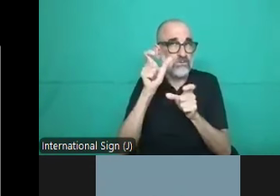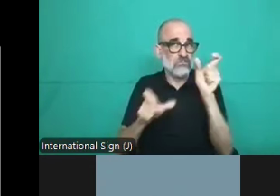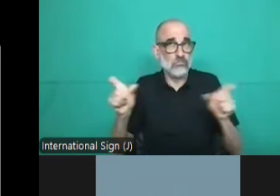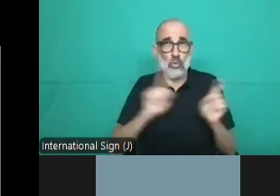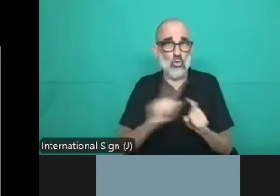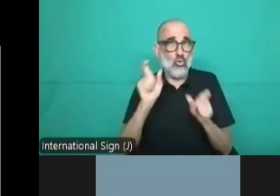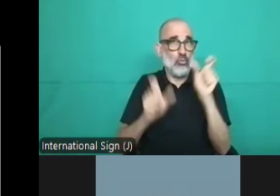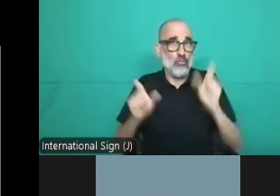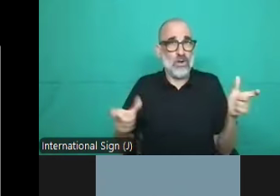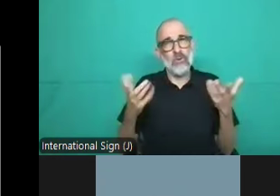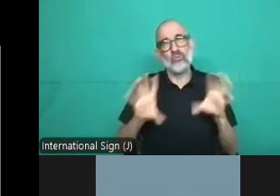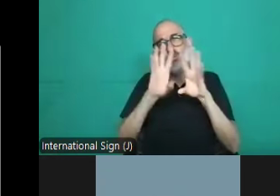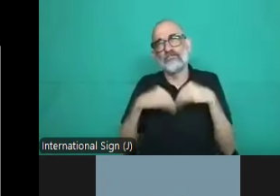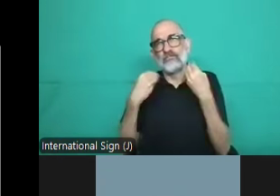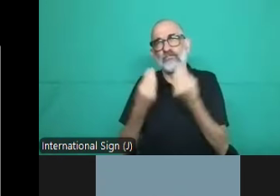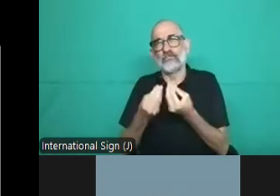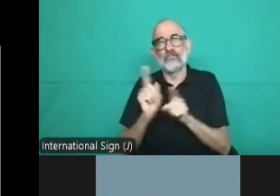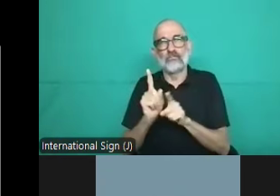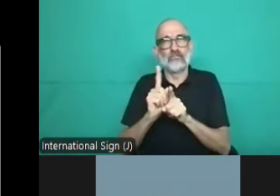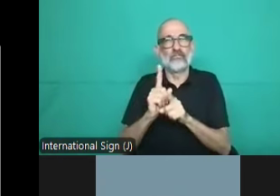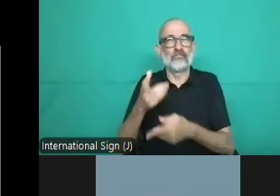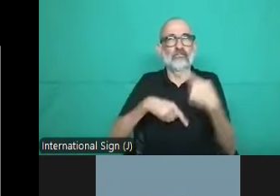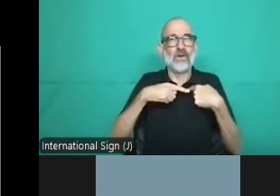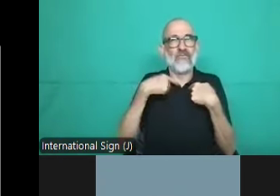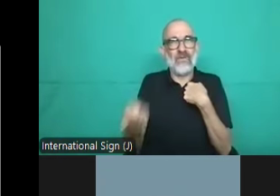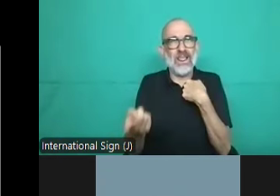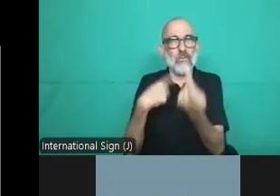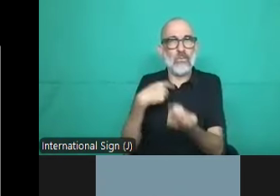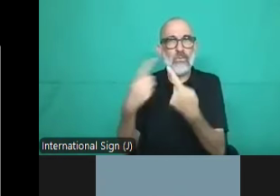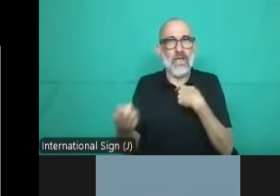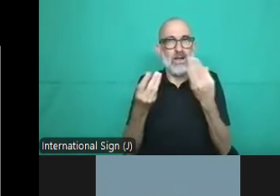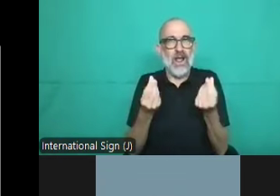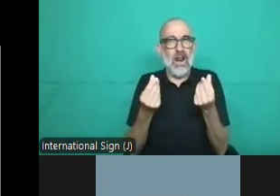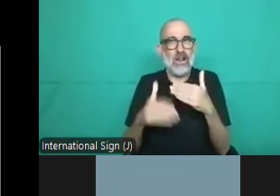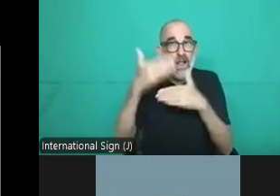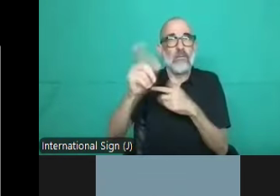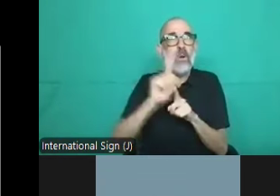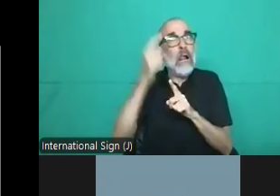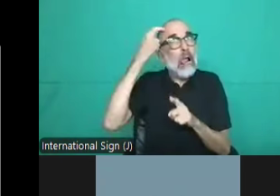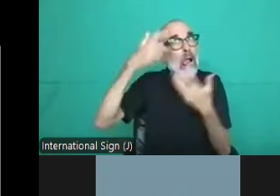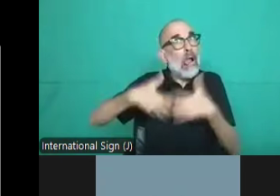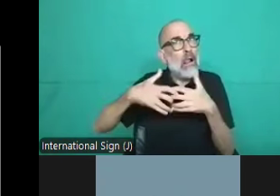Recursos com esse tipo de características têm simuladores de baixa fidelidade e